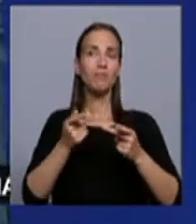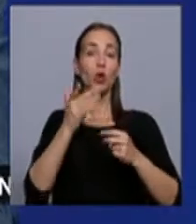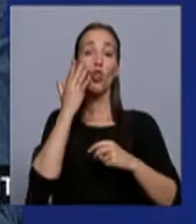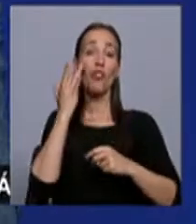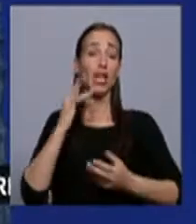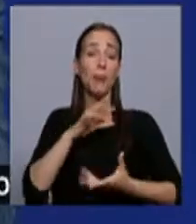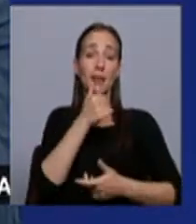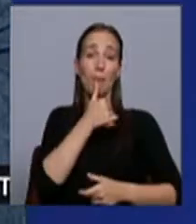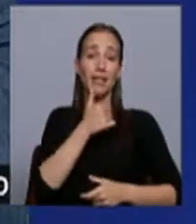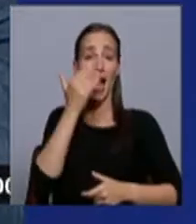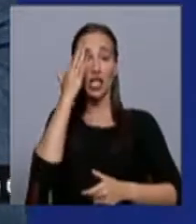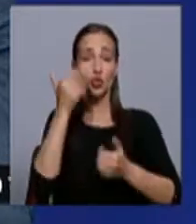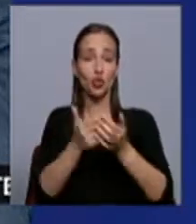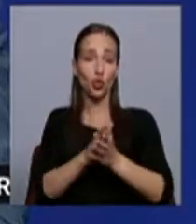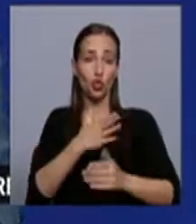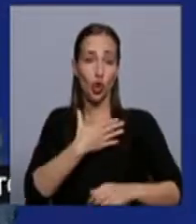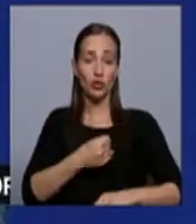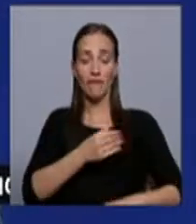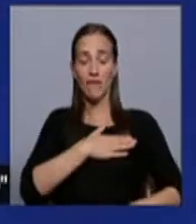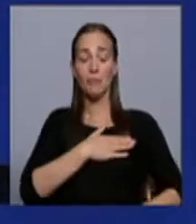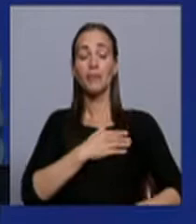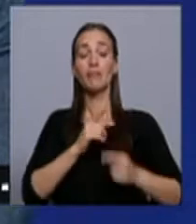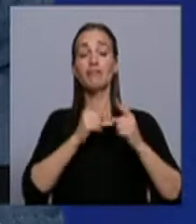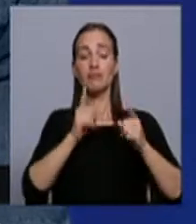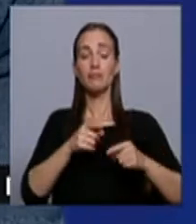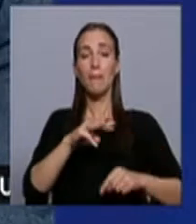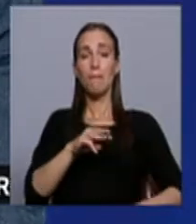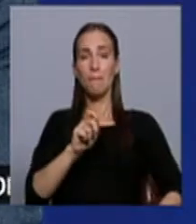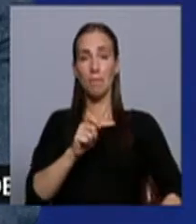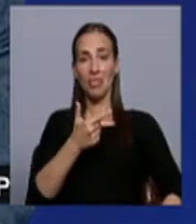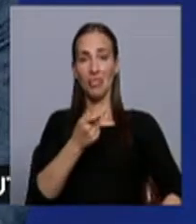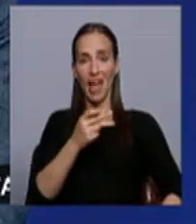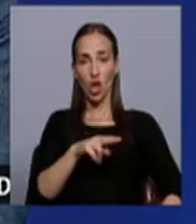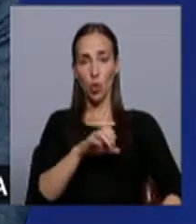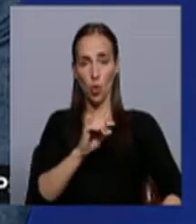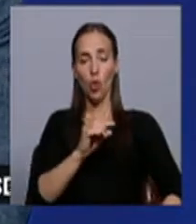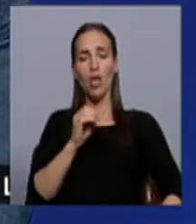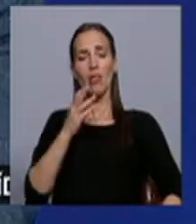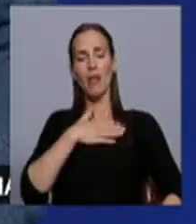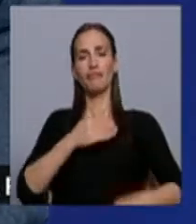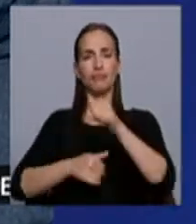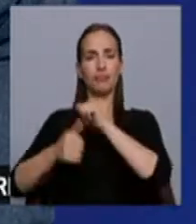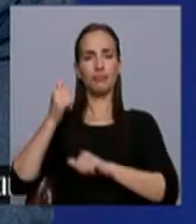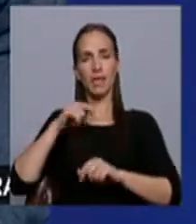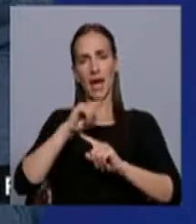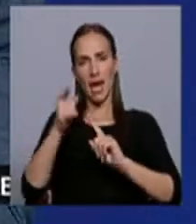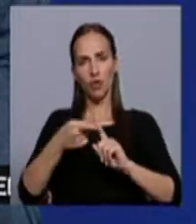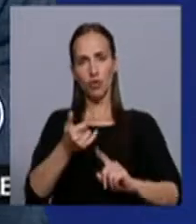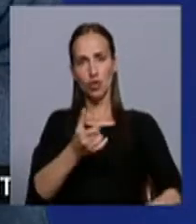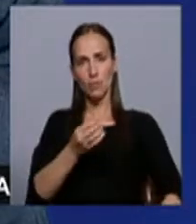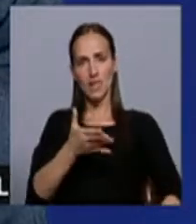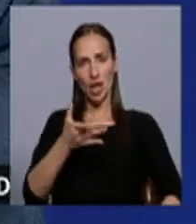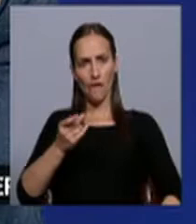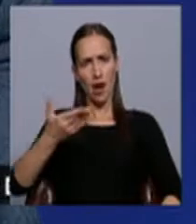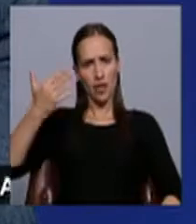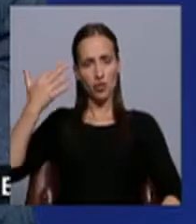têm mais alguns dados para análise. Olha, são duas daquelas novelas marcianas que eu acho que todas as pessoas gostam e estão apaixonadas. Mas ao primeiro do